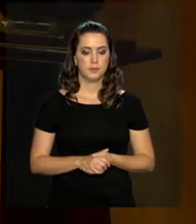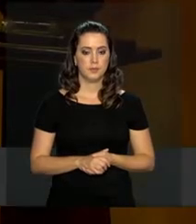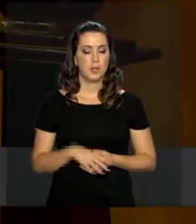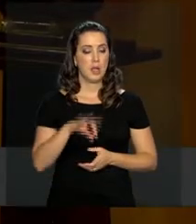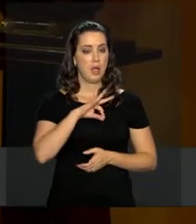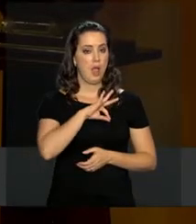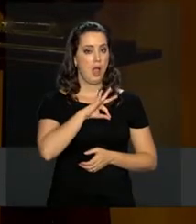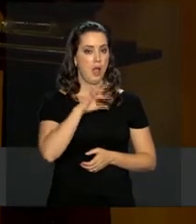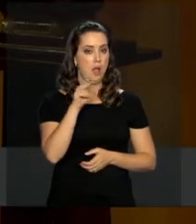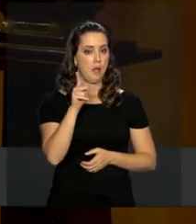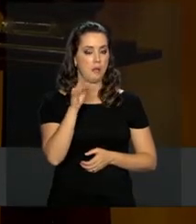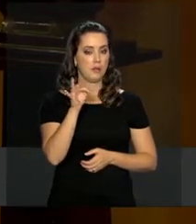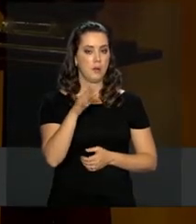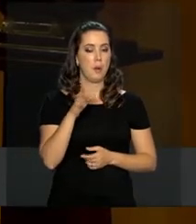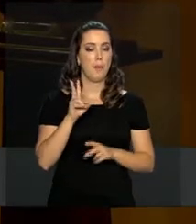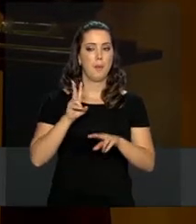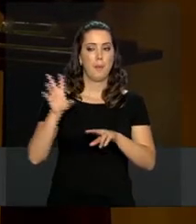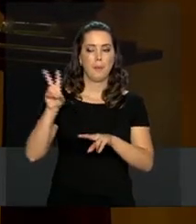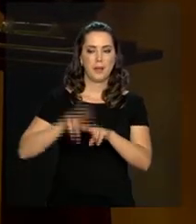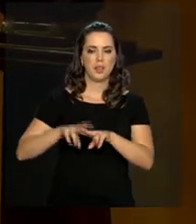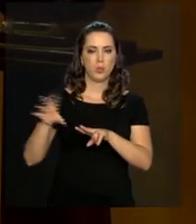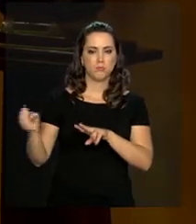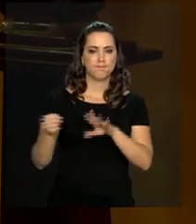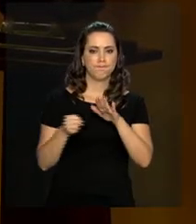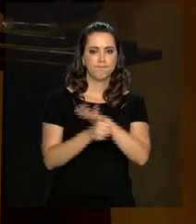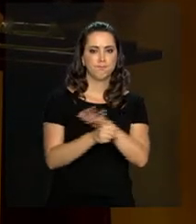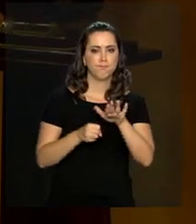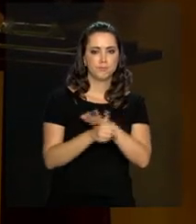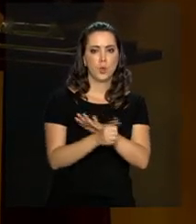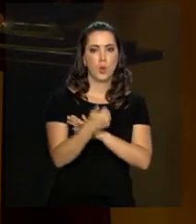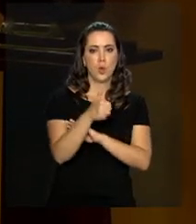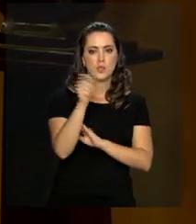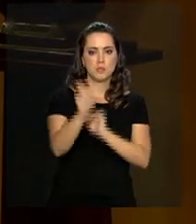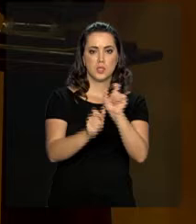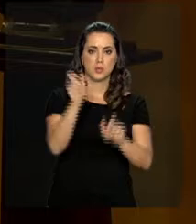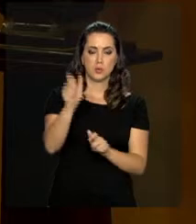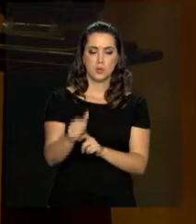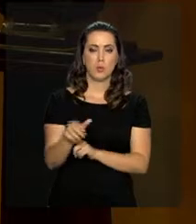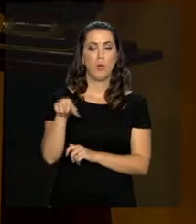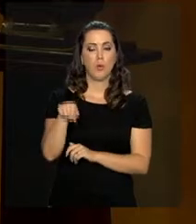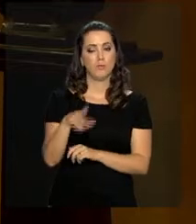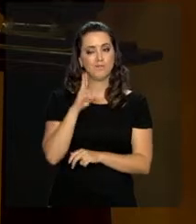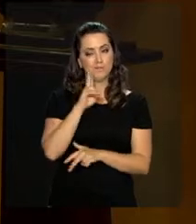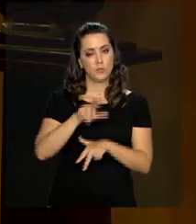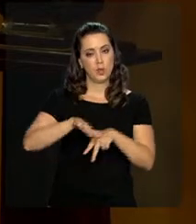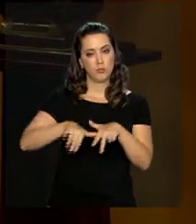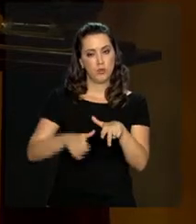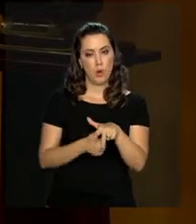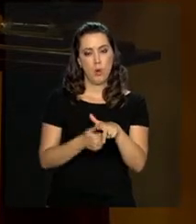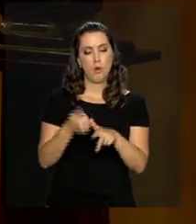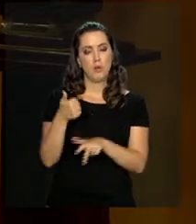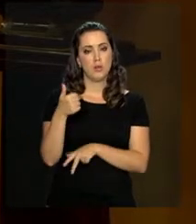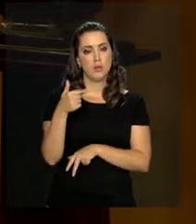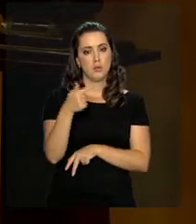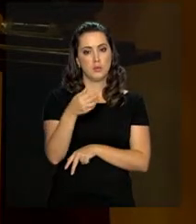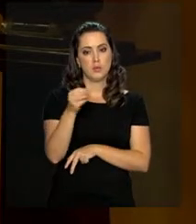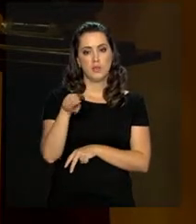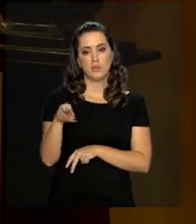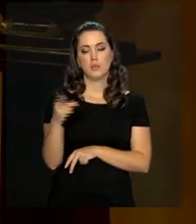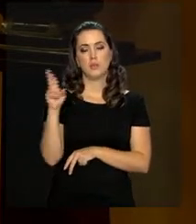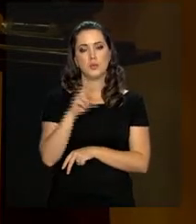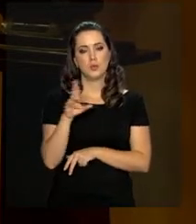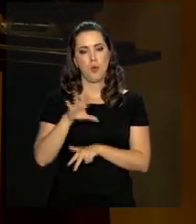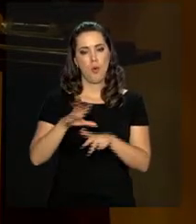polícia federal prendeu 11 pessoas durante a operação escuridão que investiga o desvio de 70 milhões de reais do sistema